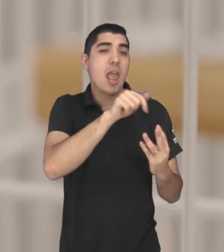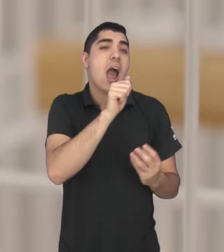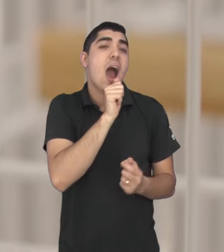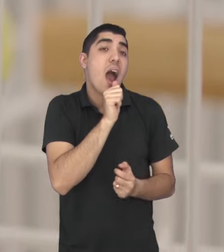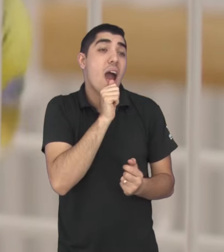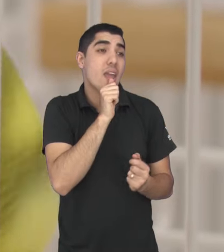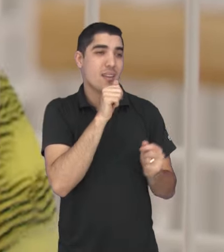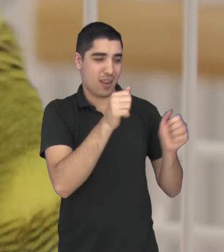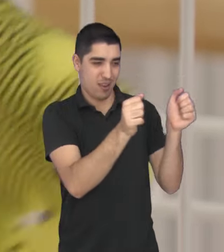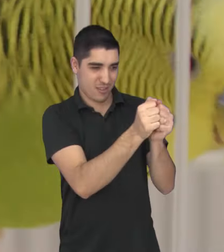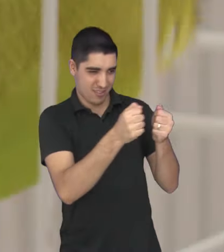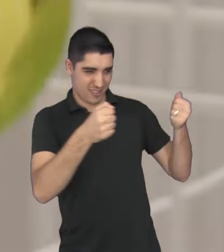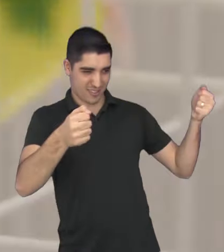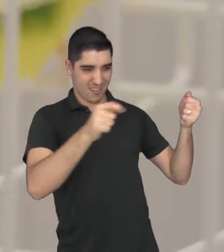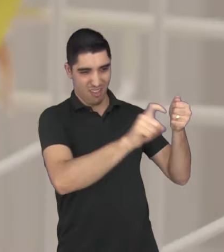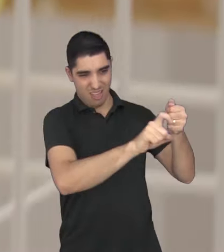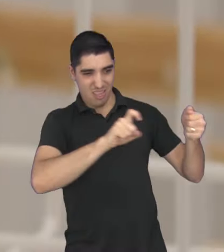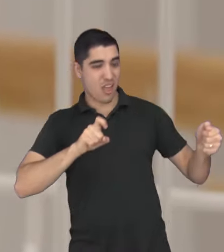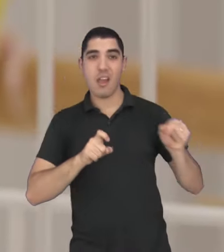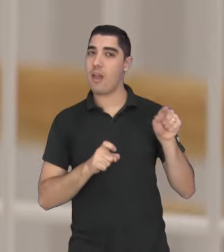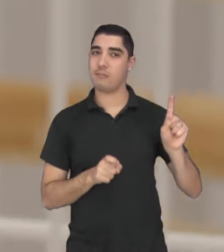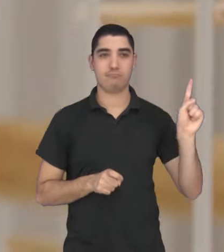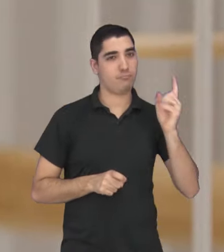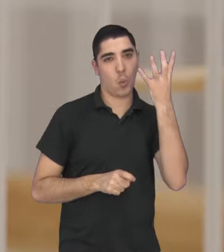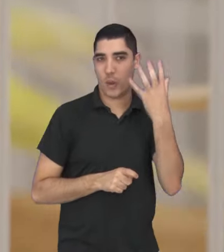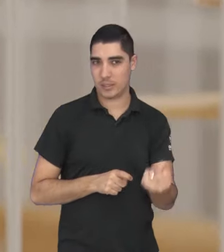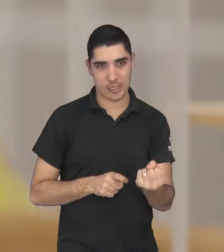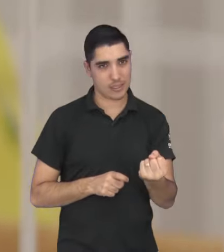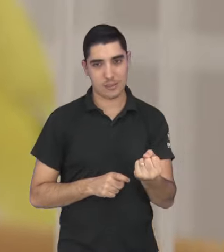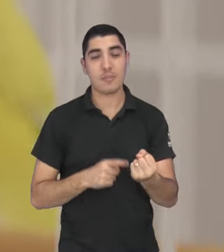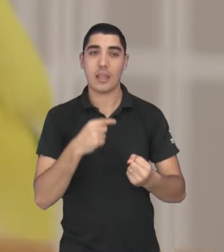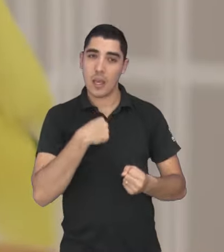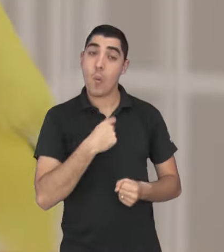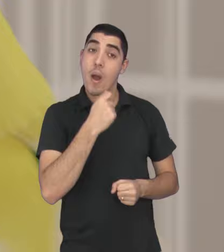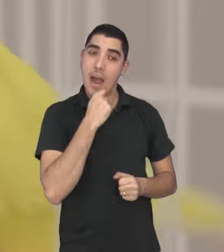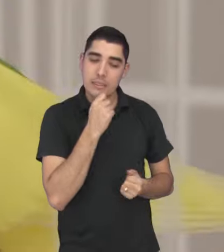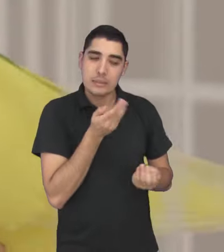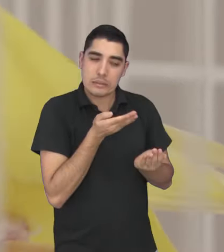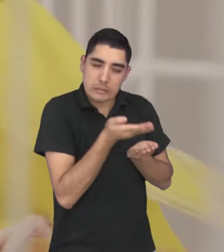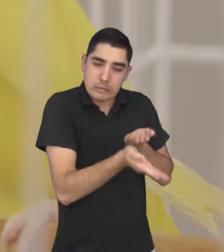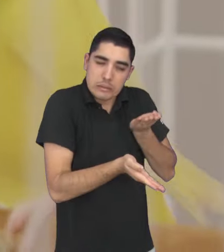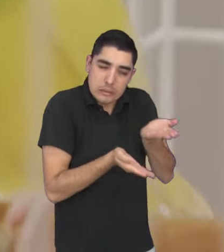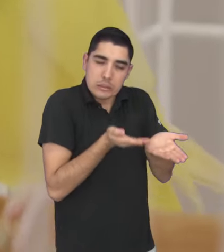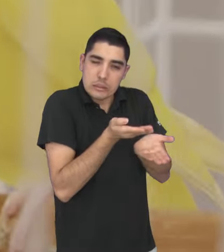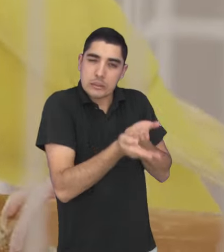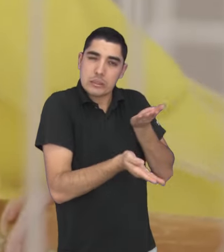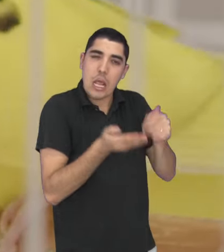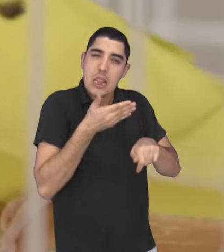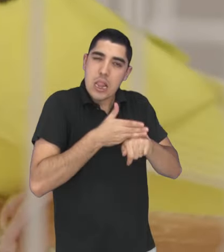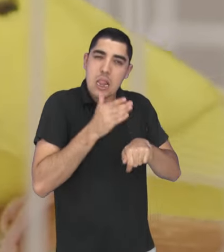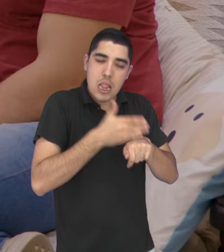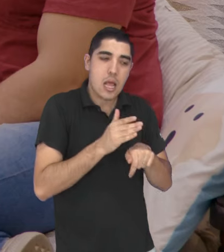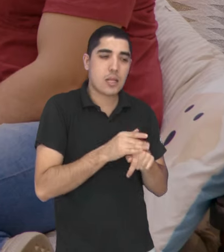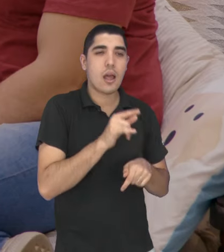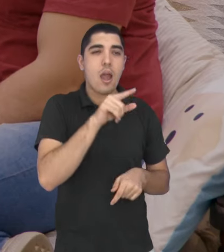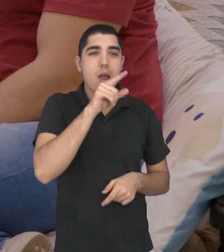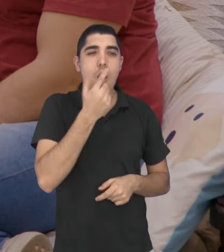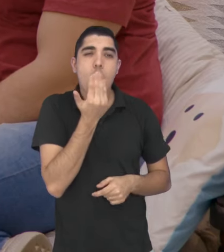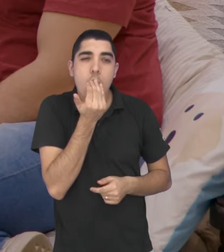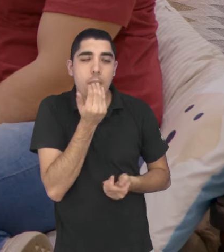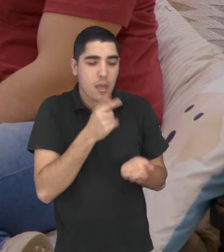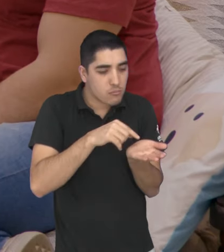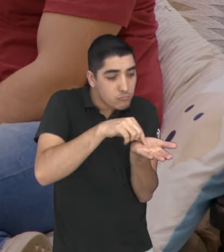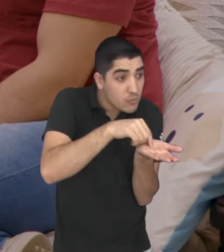gaiola, né? Ele não vem na minha mão, então eu tô treinando ele agora com semente, com petiscos, pra ele